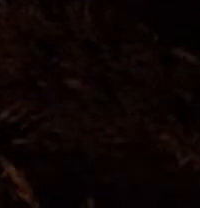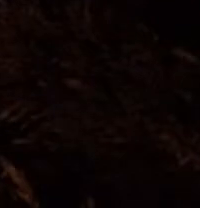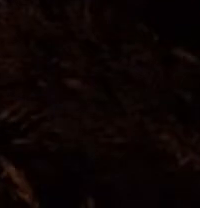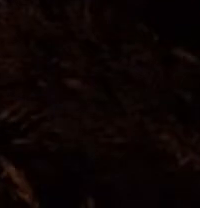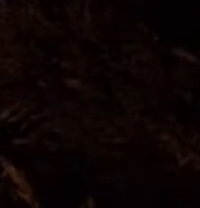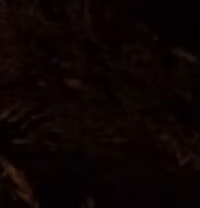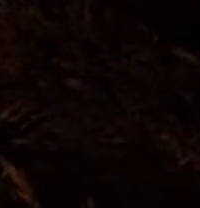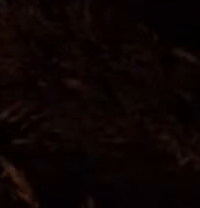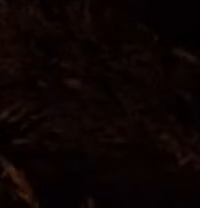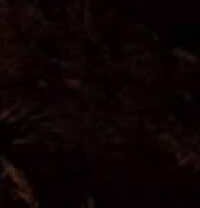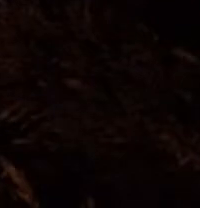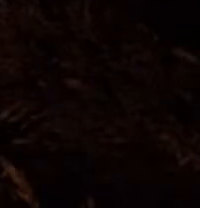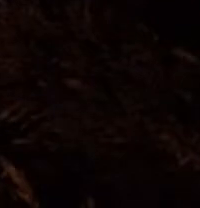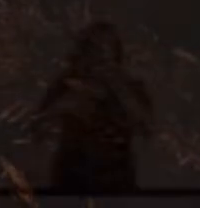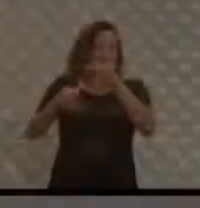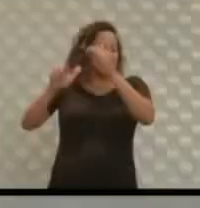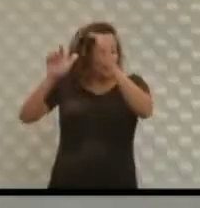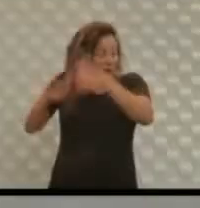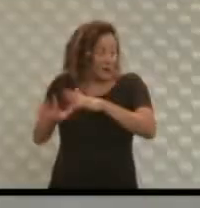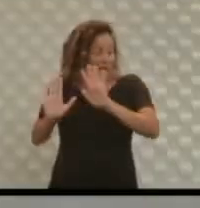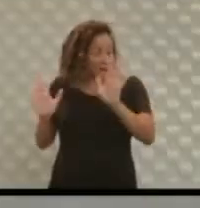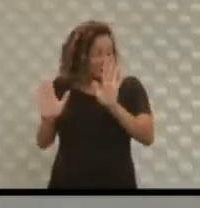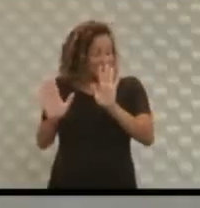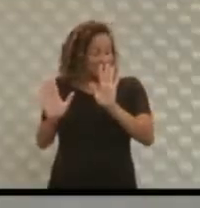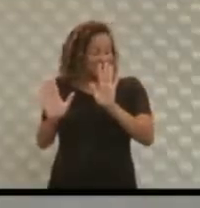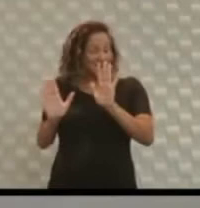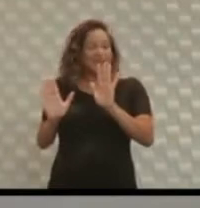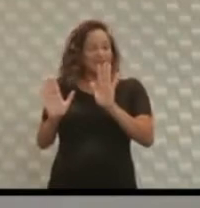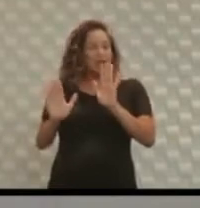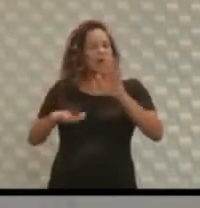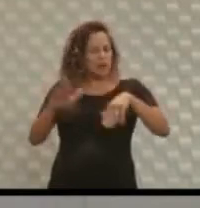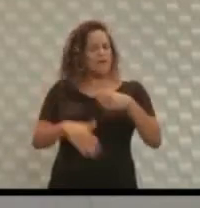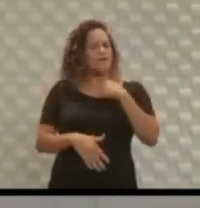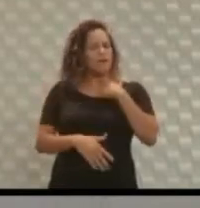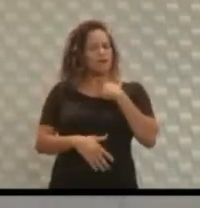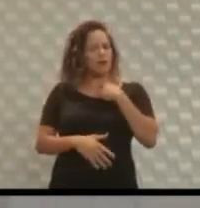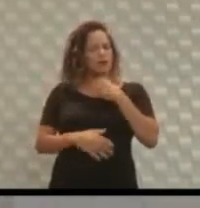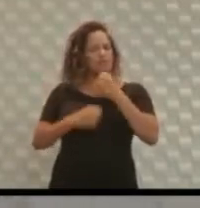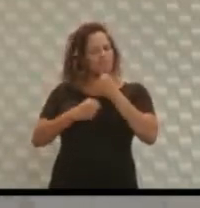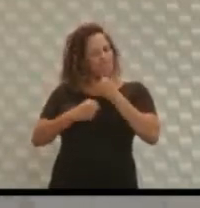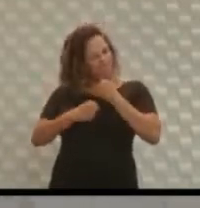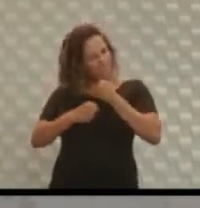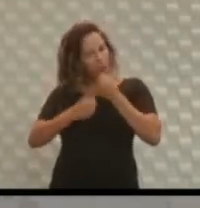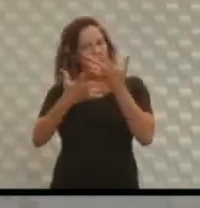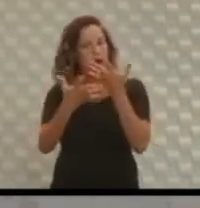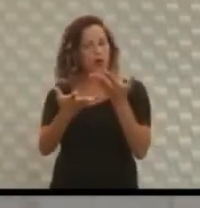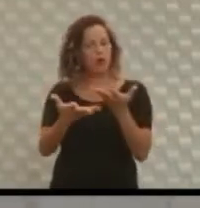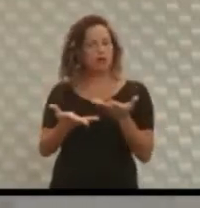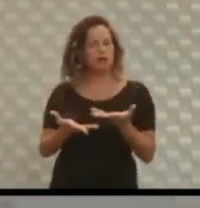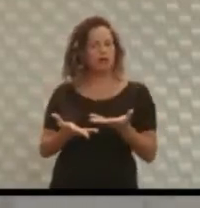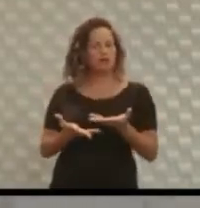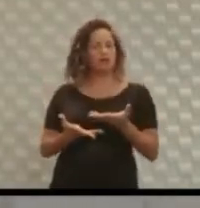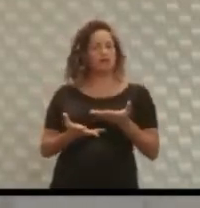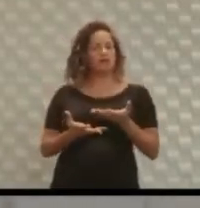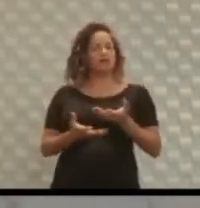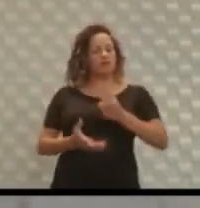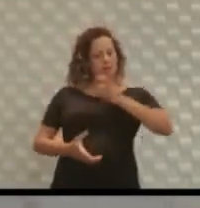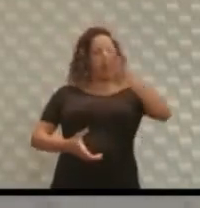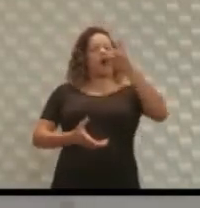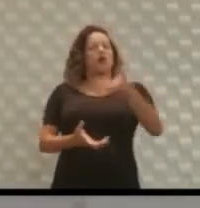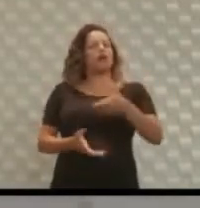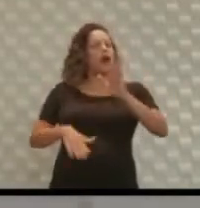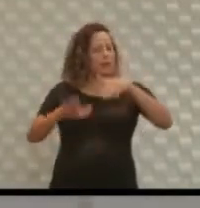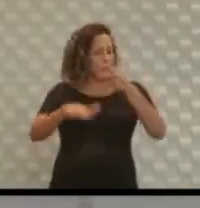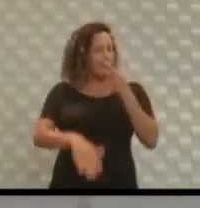isso. Quantas vezes, né, a gente tem vontade de soltar a língua? Às vezes a gente solta, né?